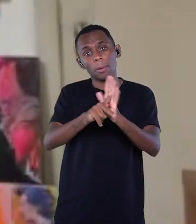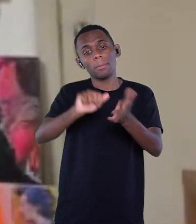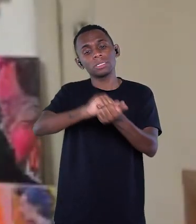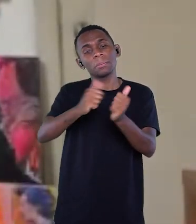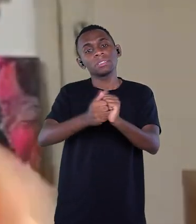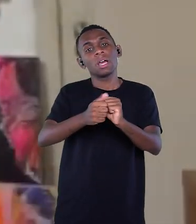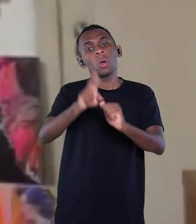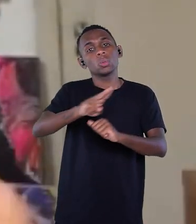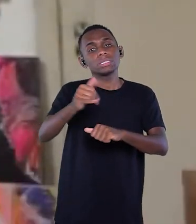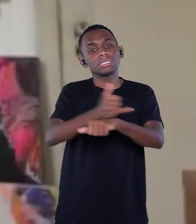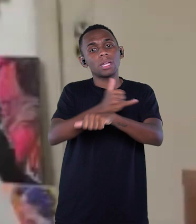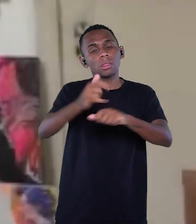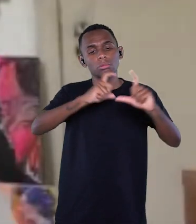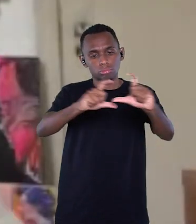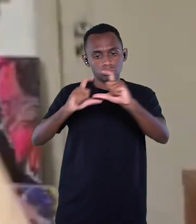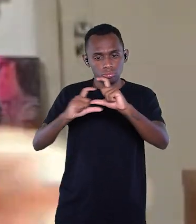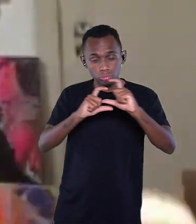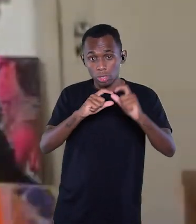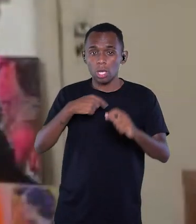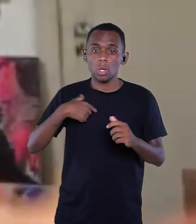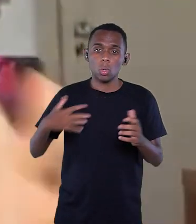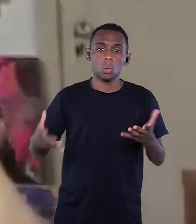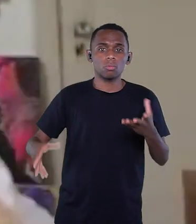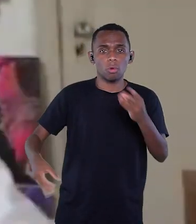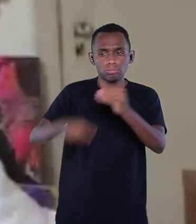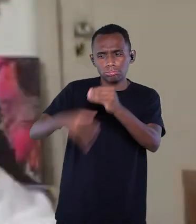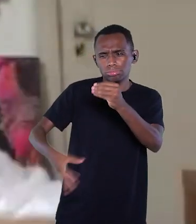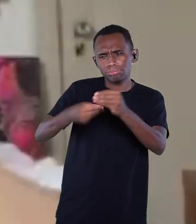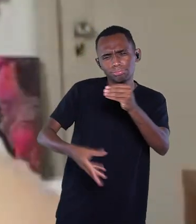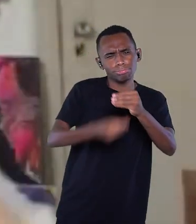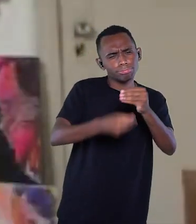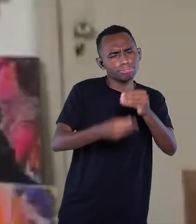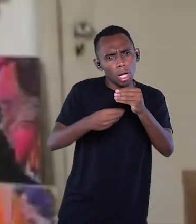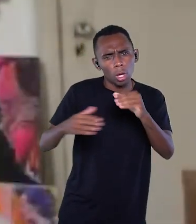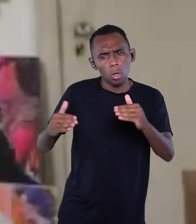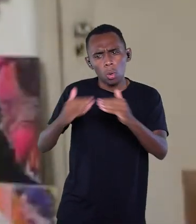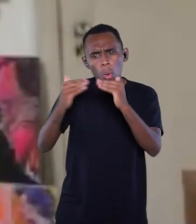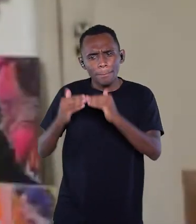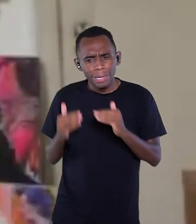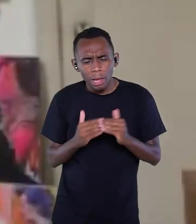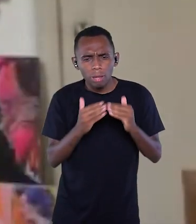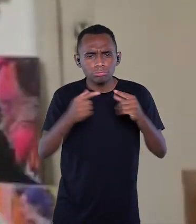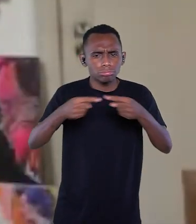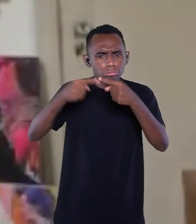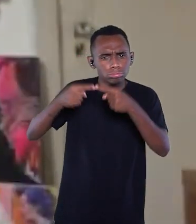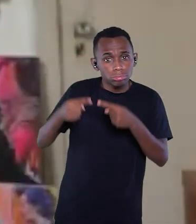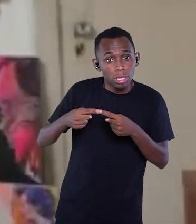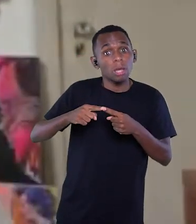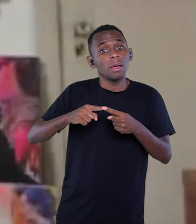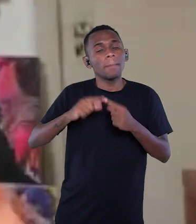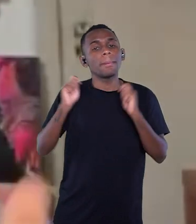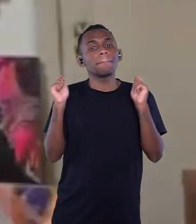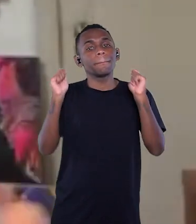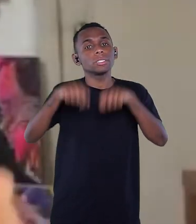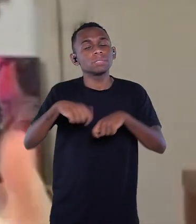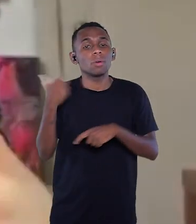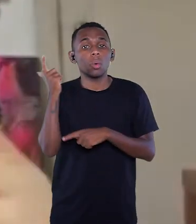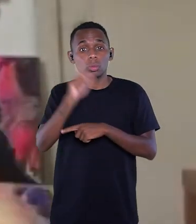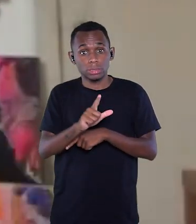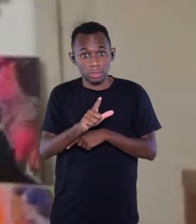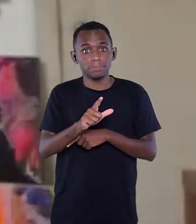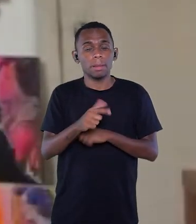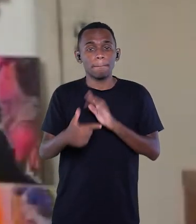né? Então, assim, é isso que eu vou fazer. Eu vou juntando uma coisa na outra e tentando, assim, de alguma forma dar conta